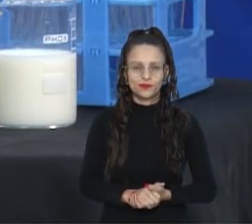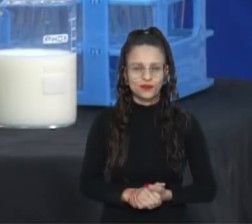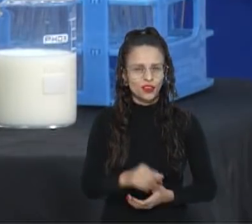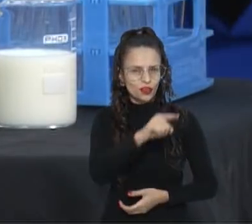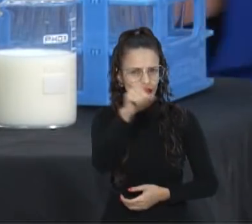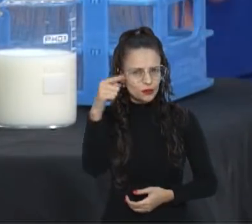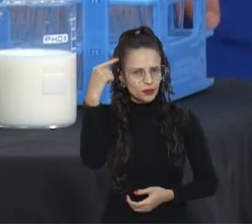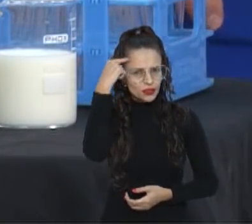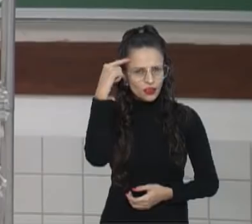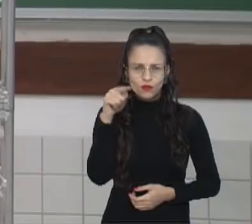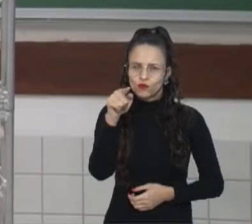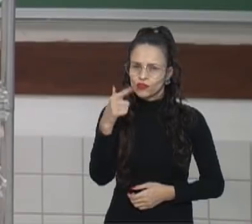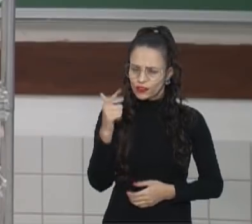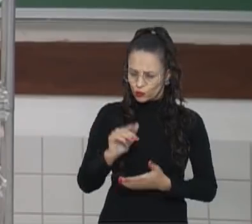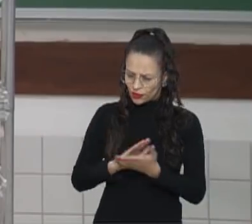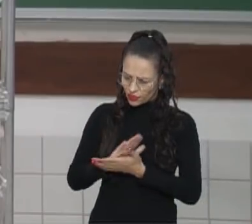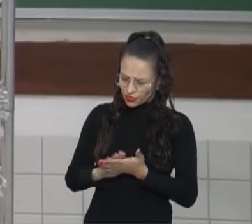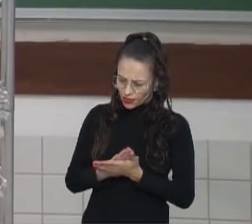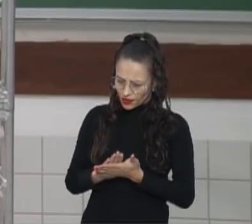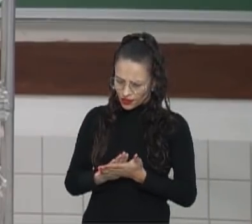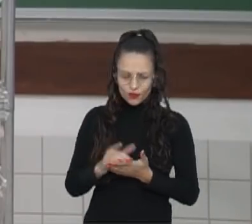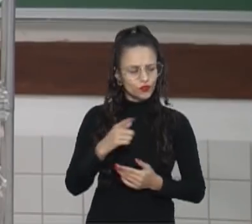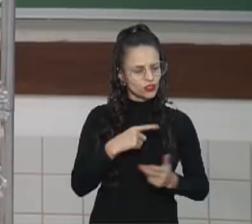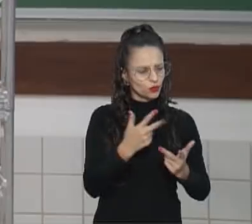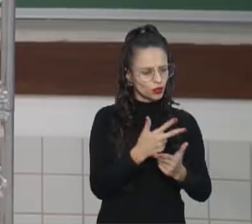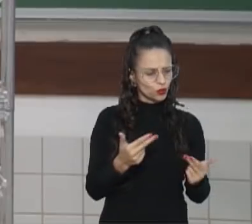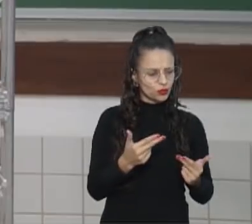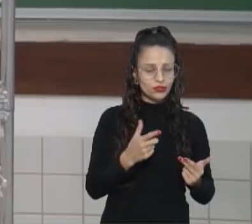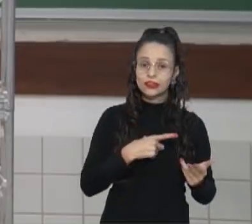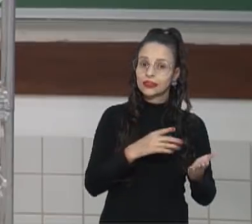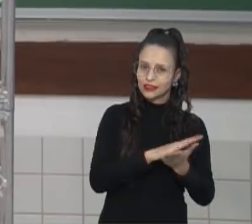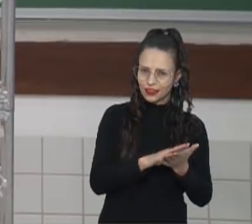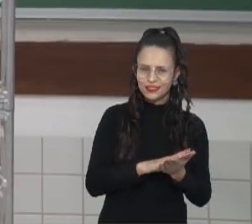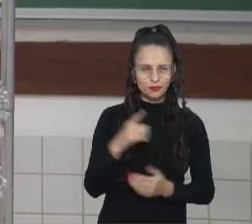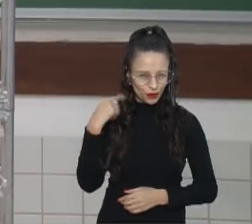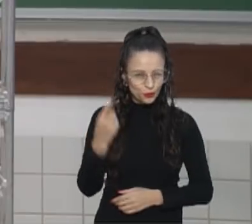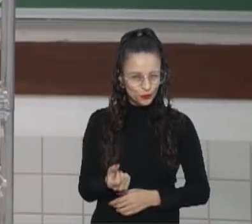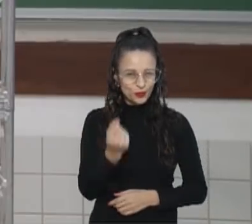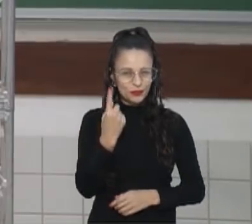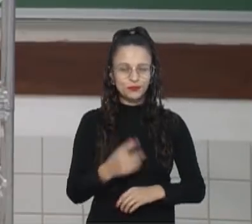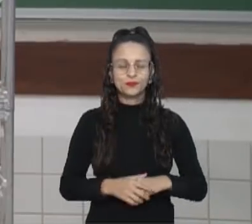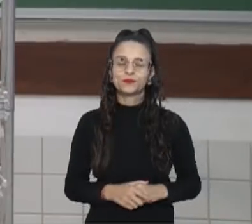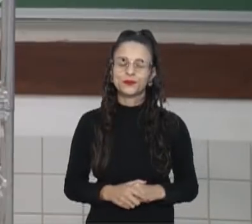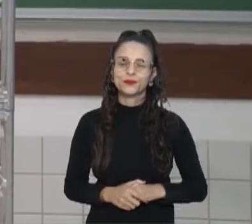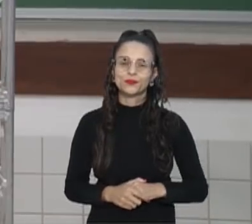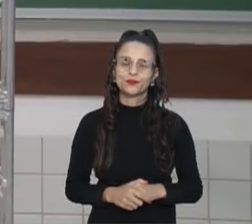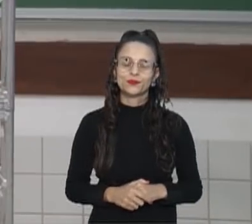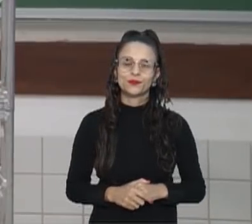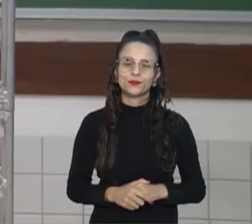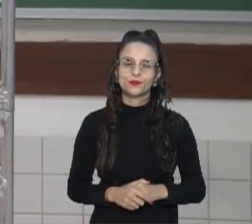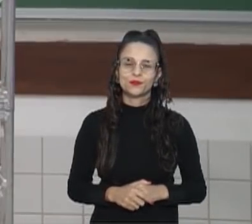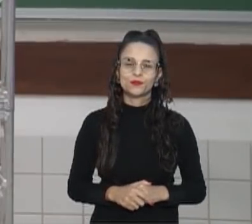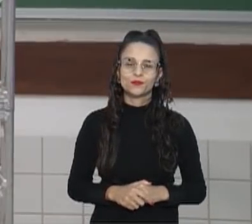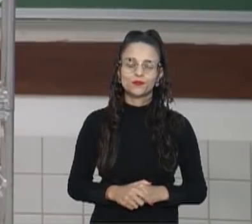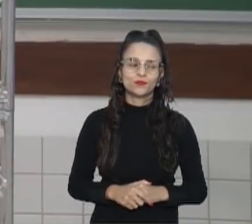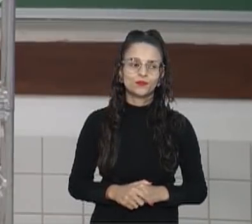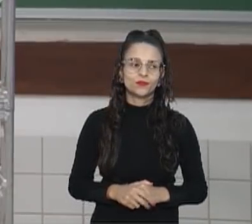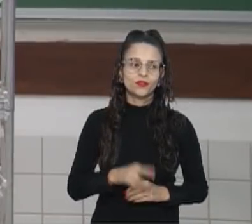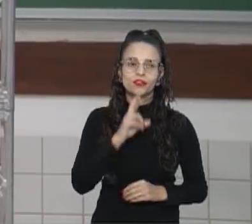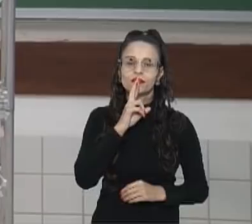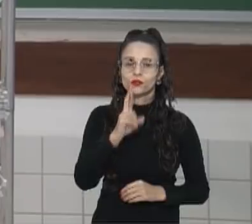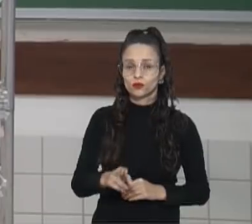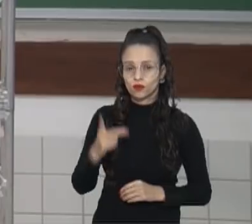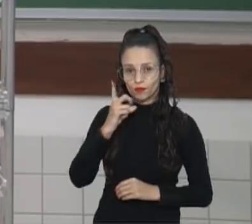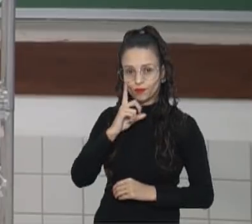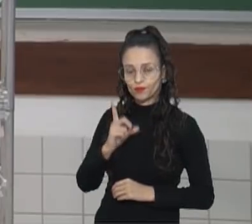pensaram que quando você não tem nada, você tem alguma coisa? Você tem nada. É maluco isso, né? Mas tudo bem. Resultado da nossa fita